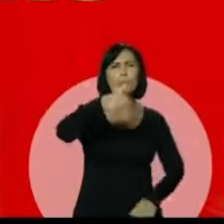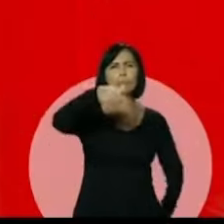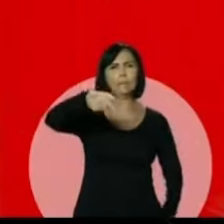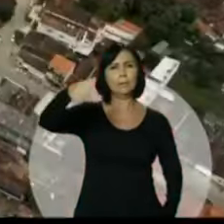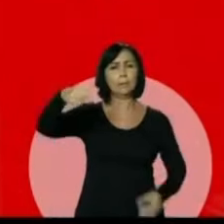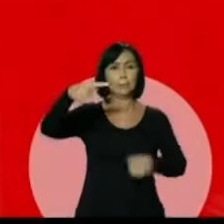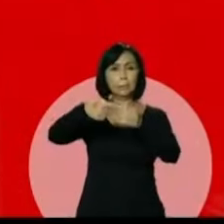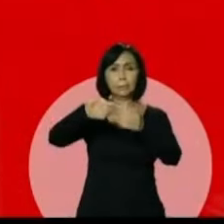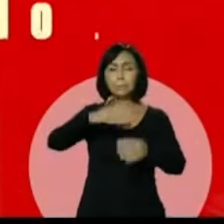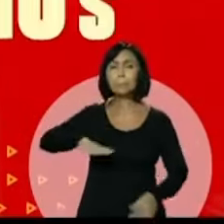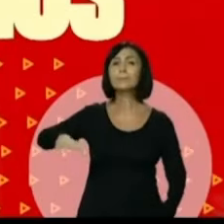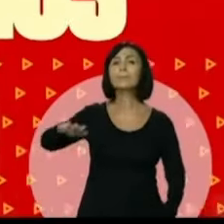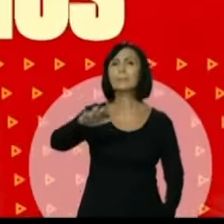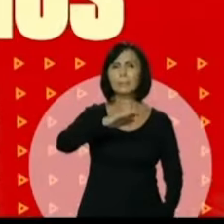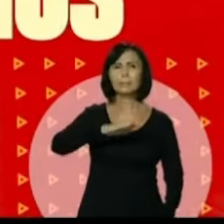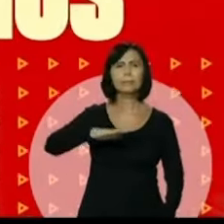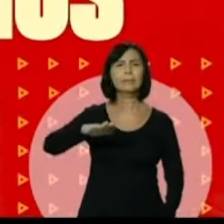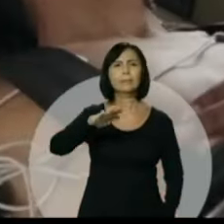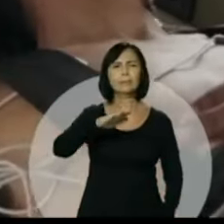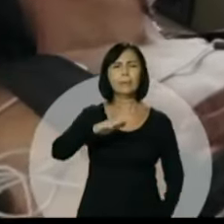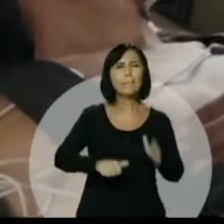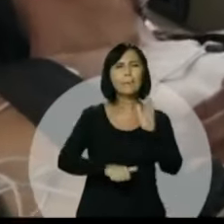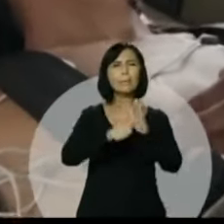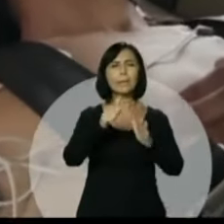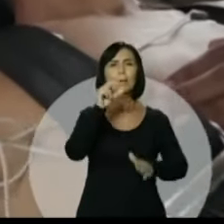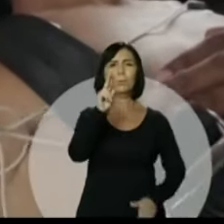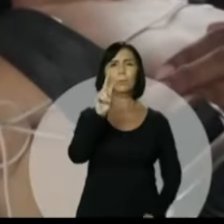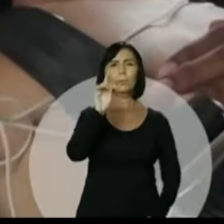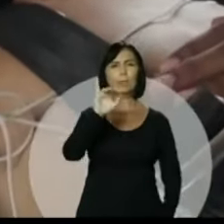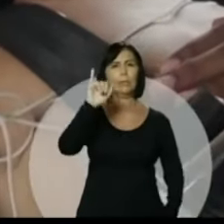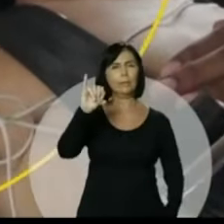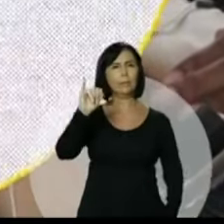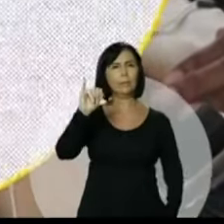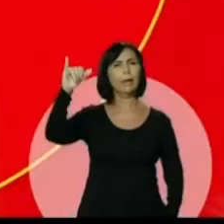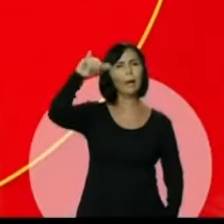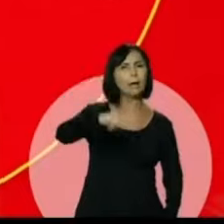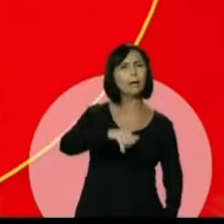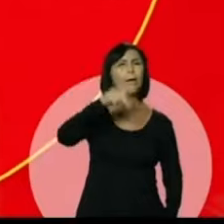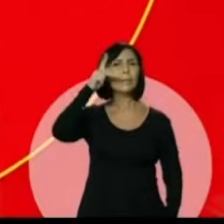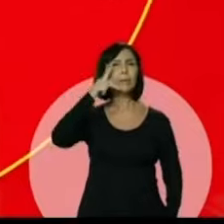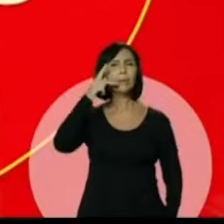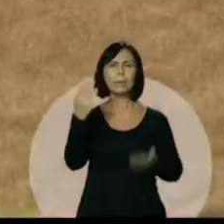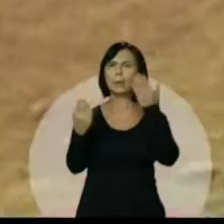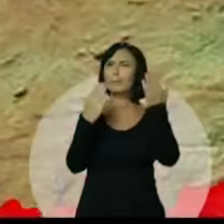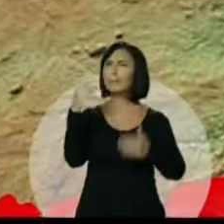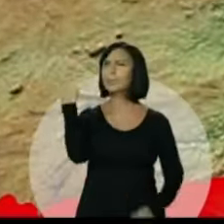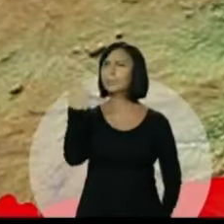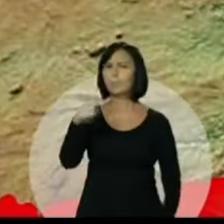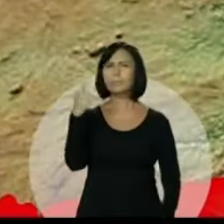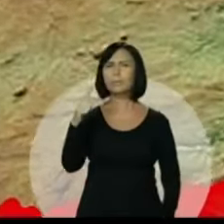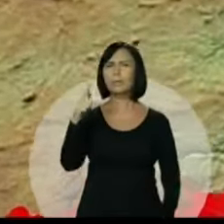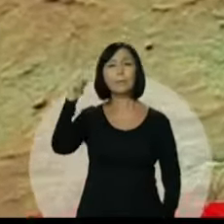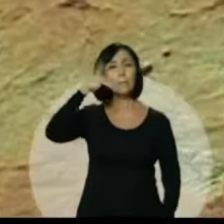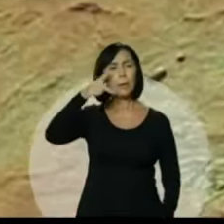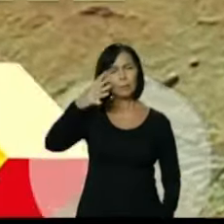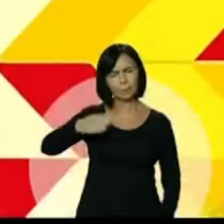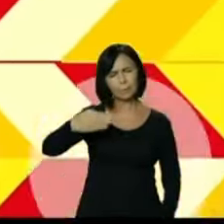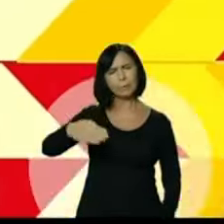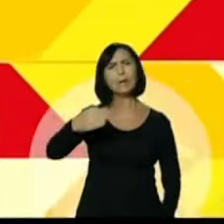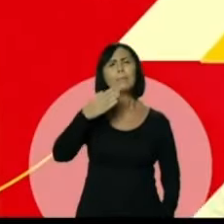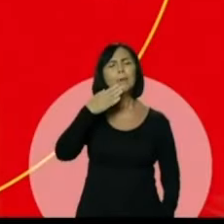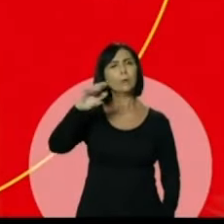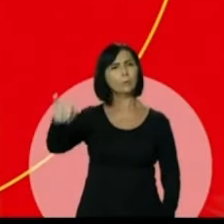de 177 municípios e trouxe a primeira UTI aérea da Paraíba. Não tem em comparação. Para Paraíba seguir